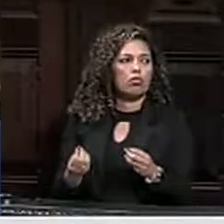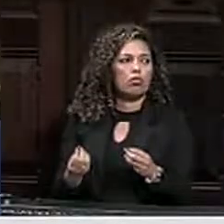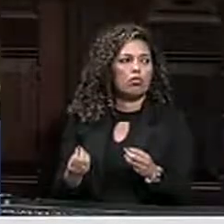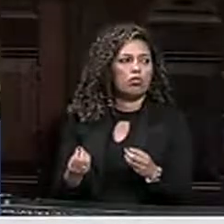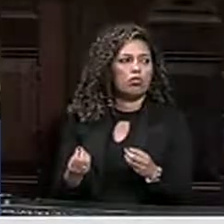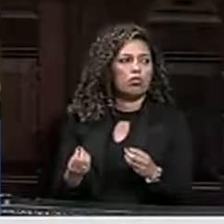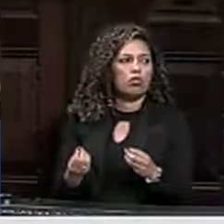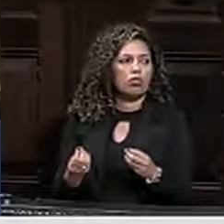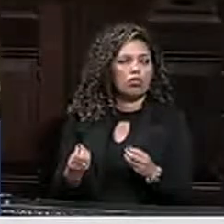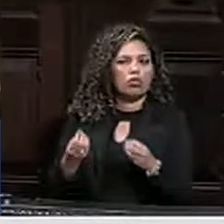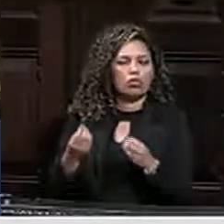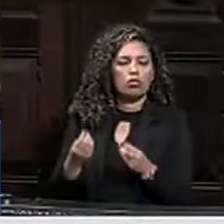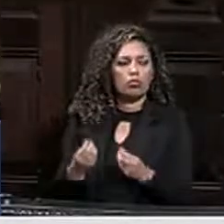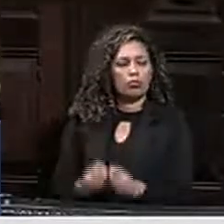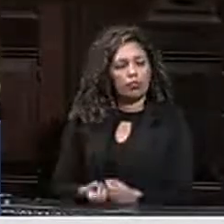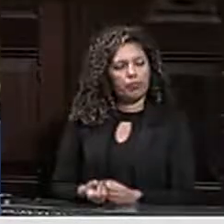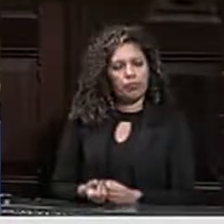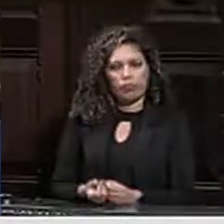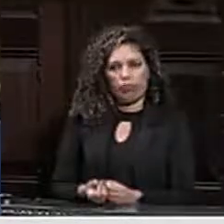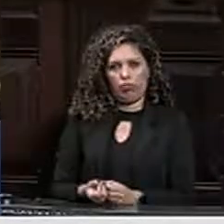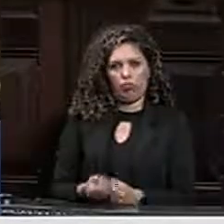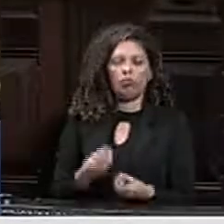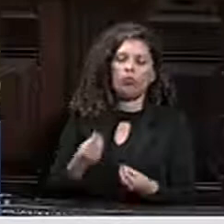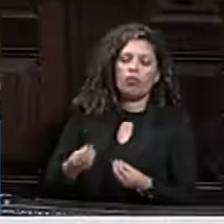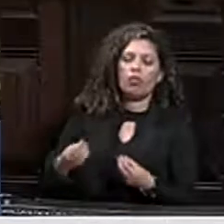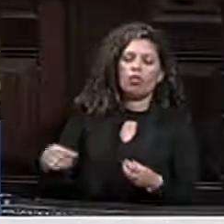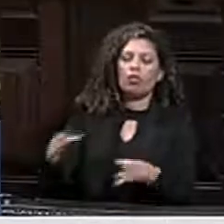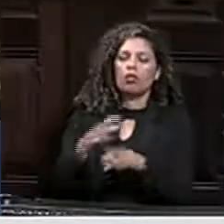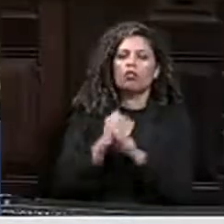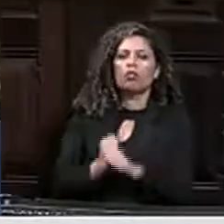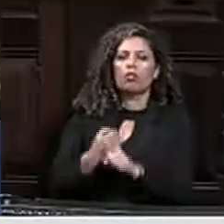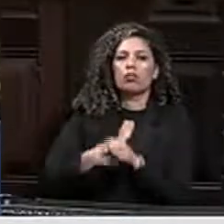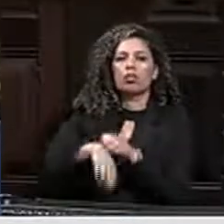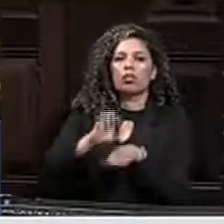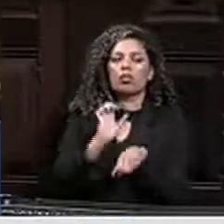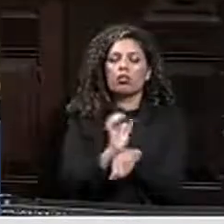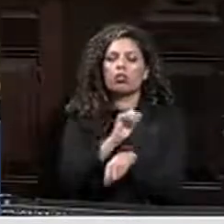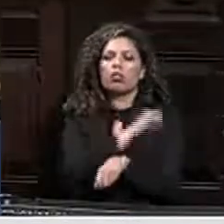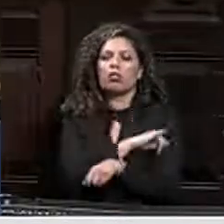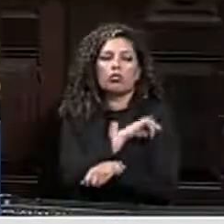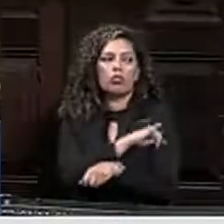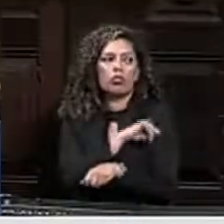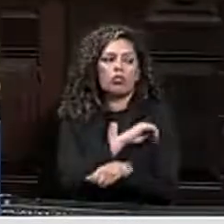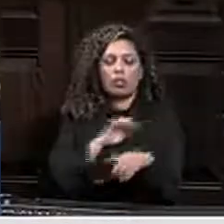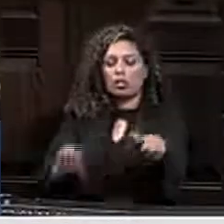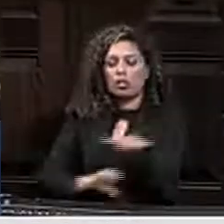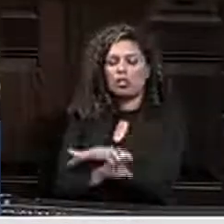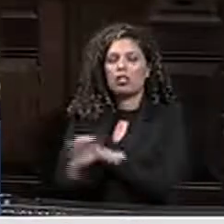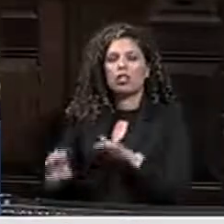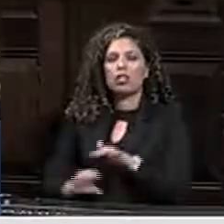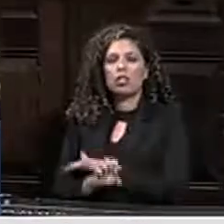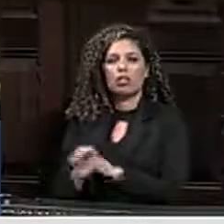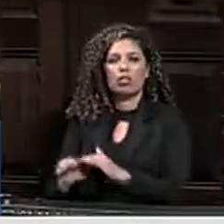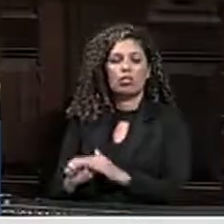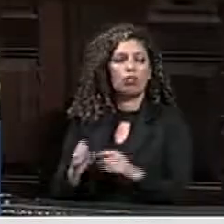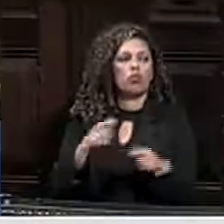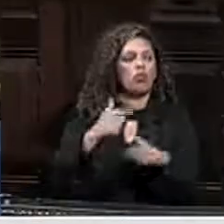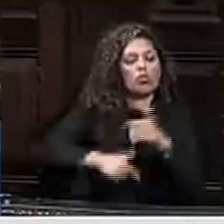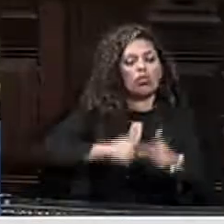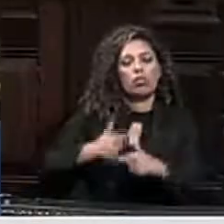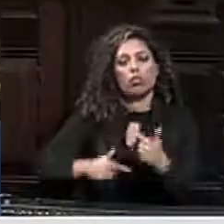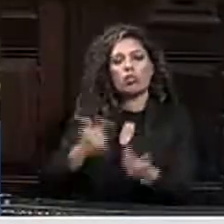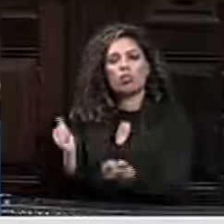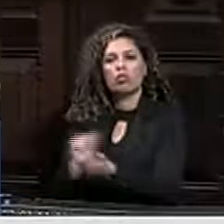é devido pelo Estado a essas empresas fornecedoras,